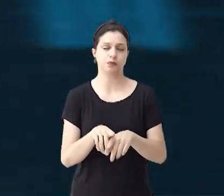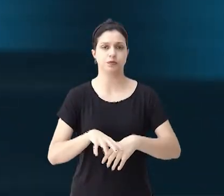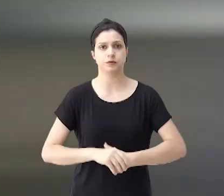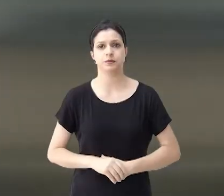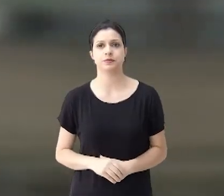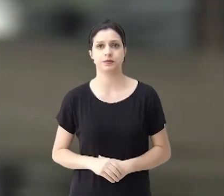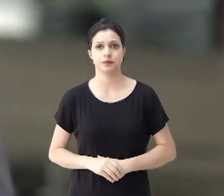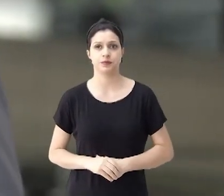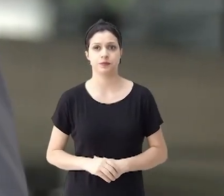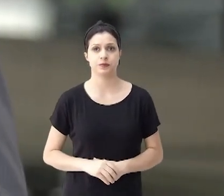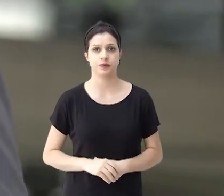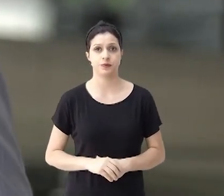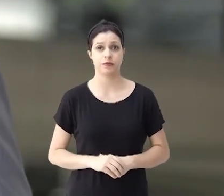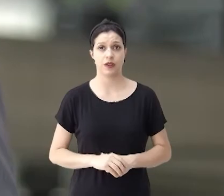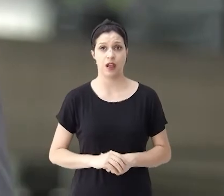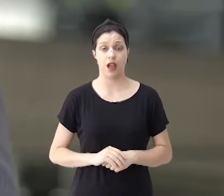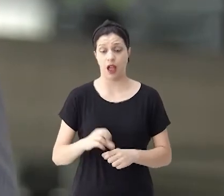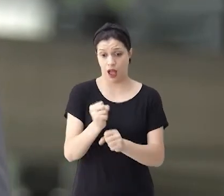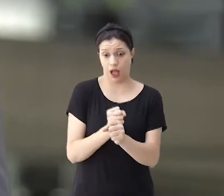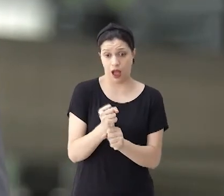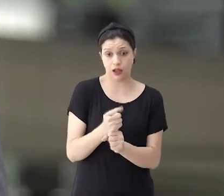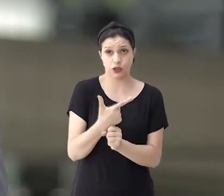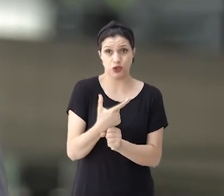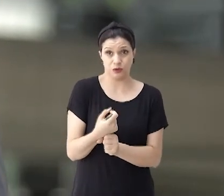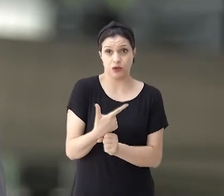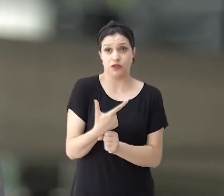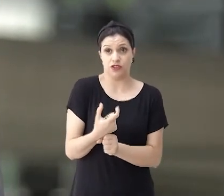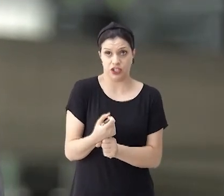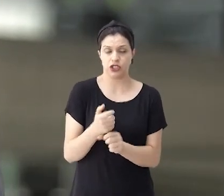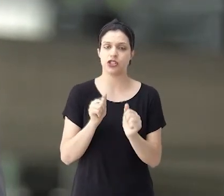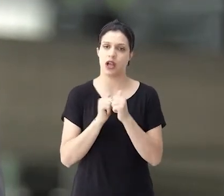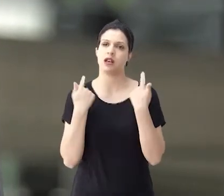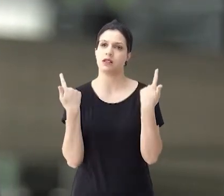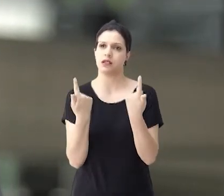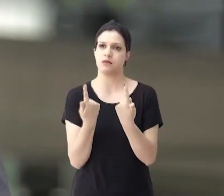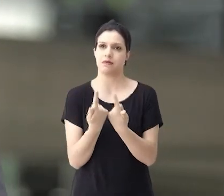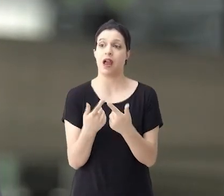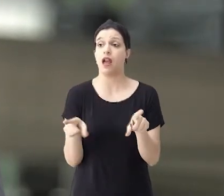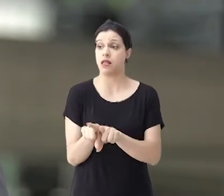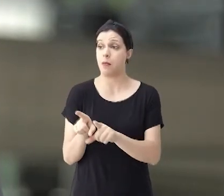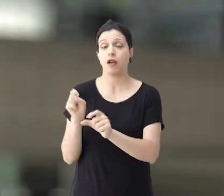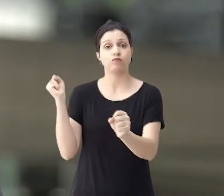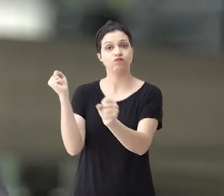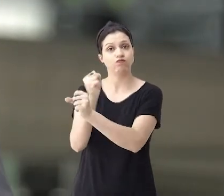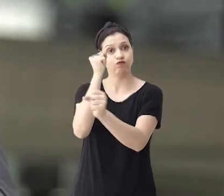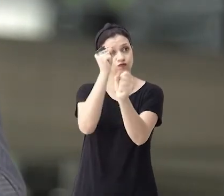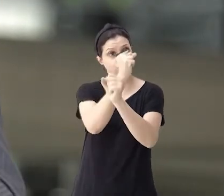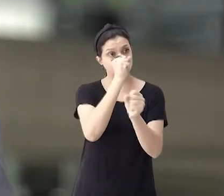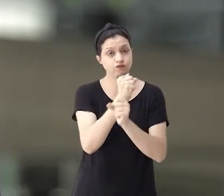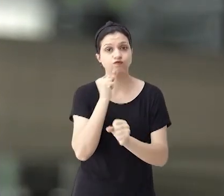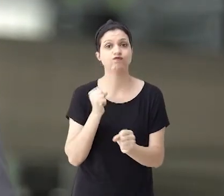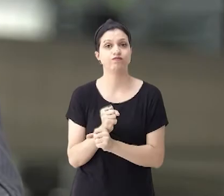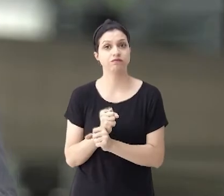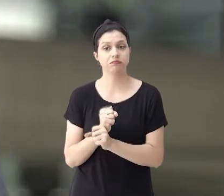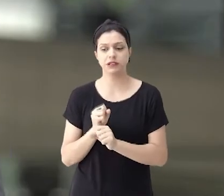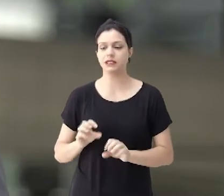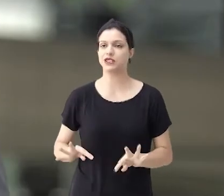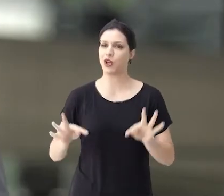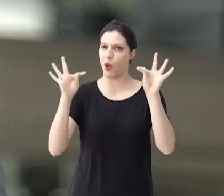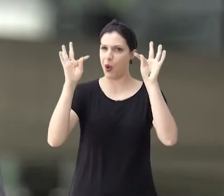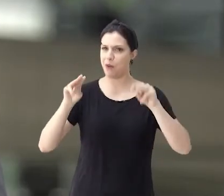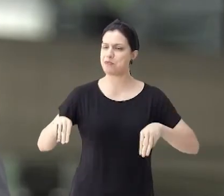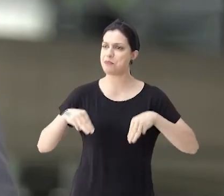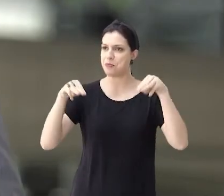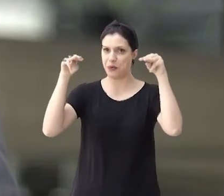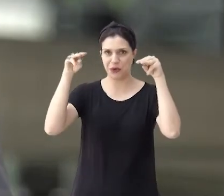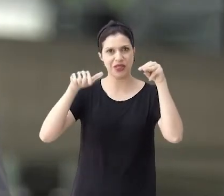Público. Em todo o ano de 2020, a Assembleia seguiu realizando obras estruturantes e que